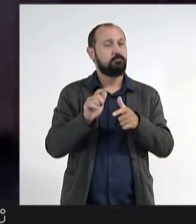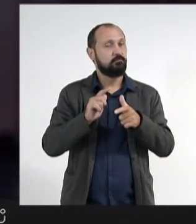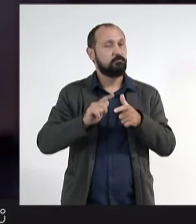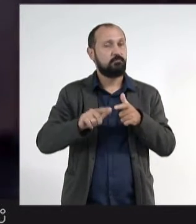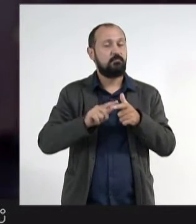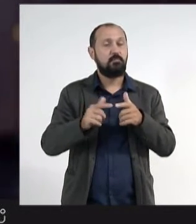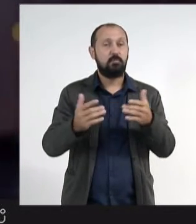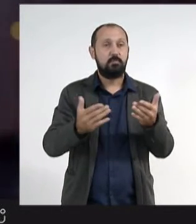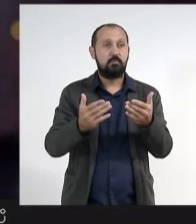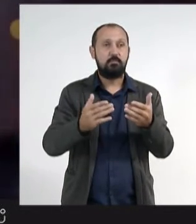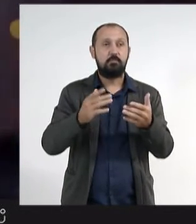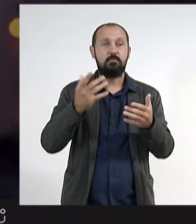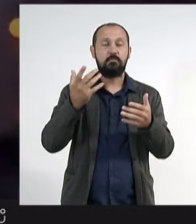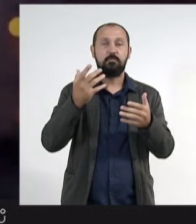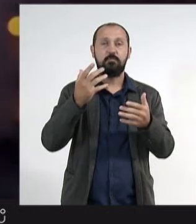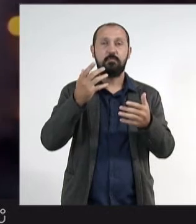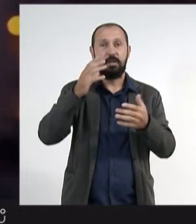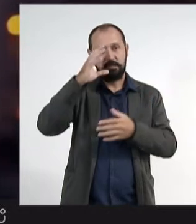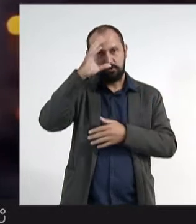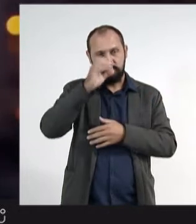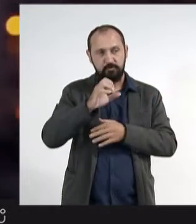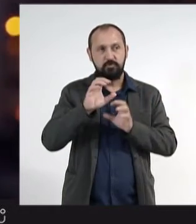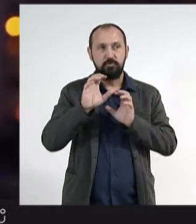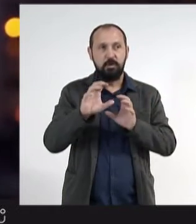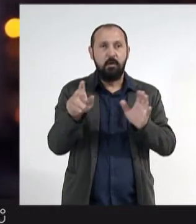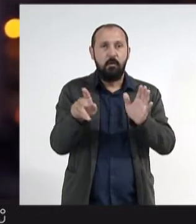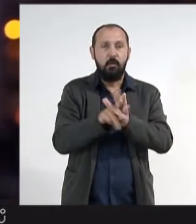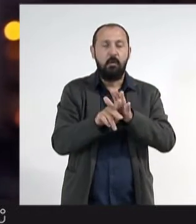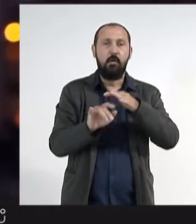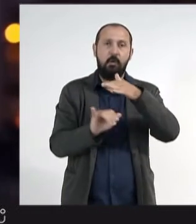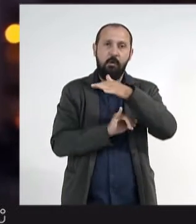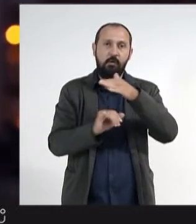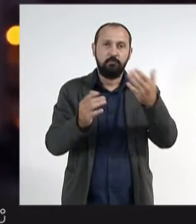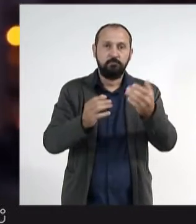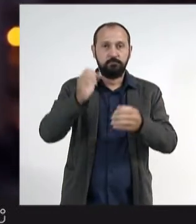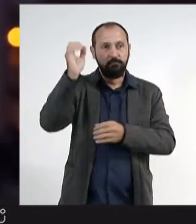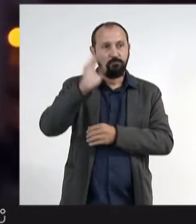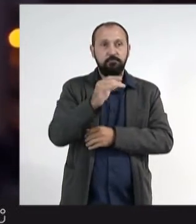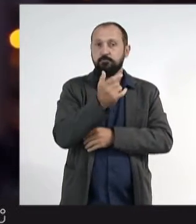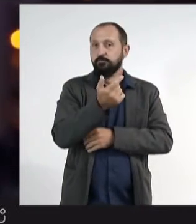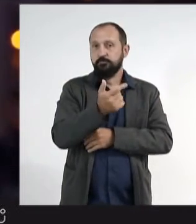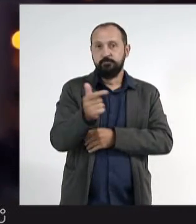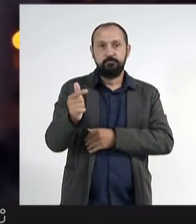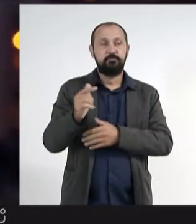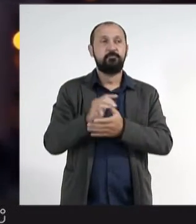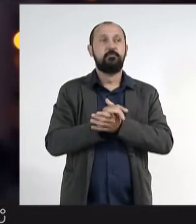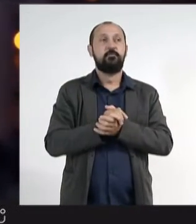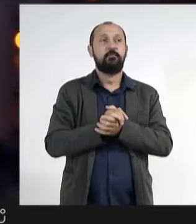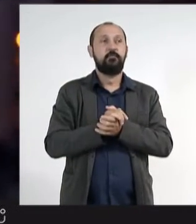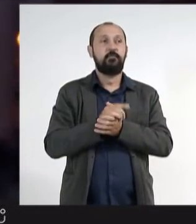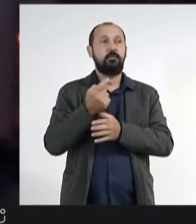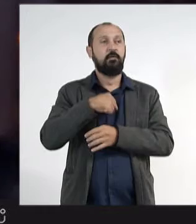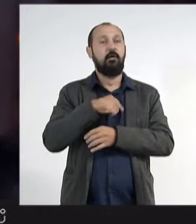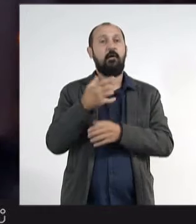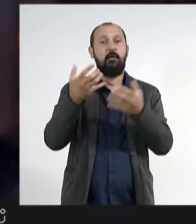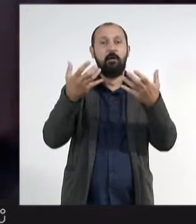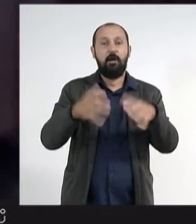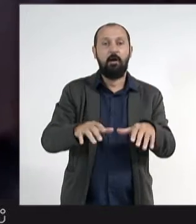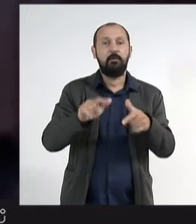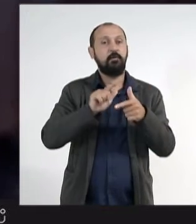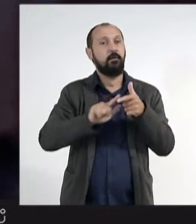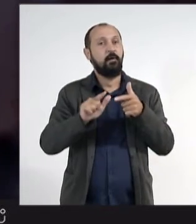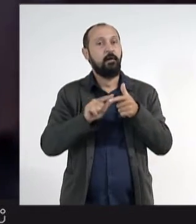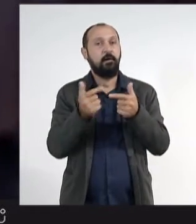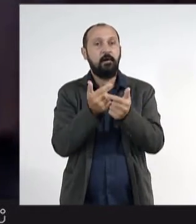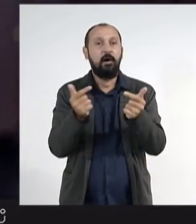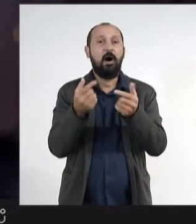uma solução adequada na nossa gestão institucional brasileira. Como ele é um problema e não